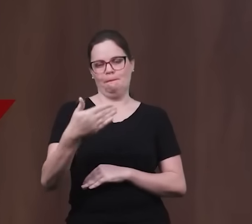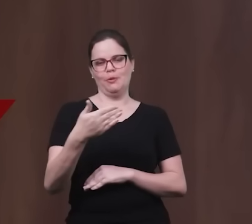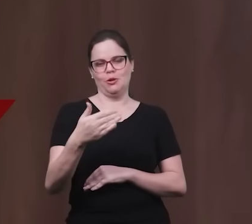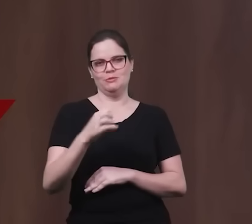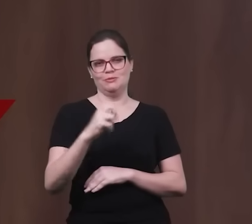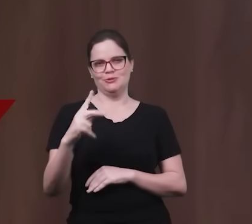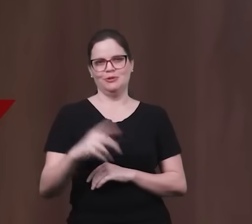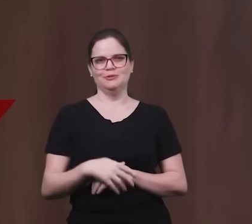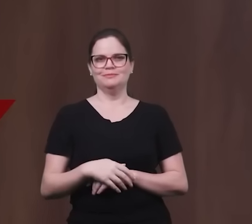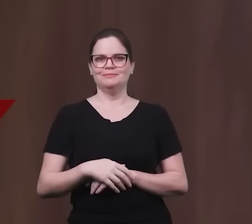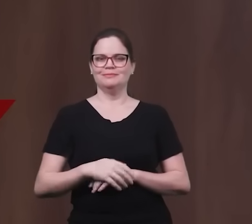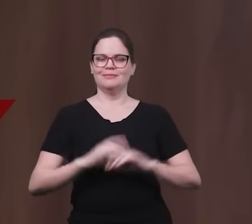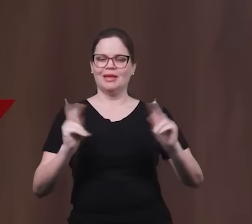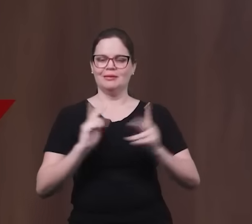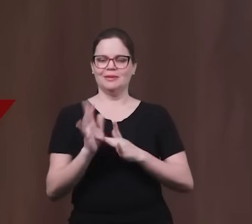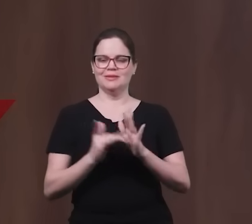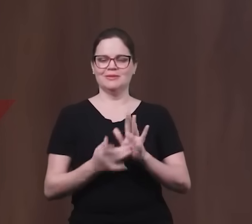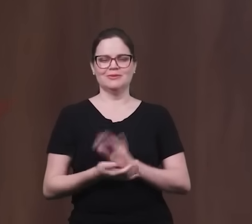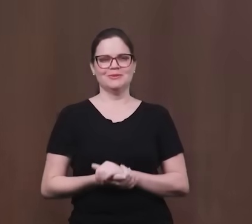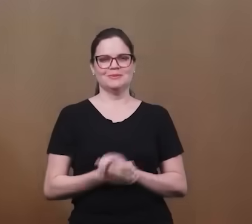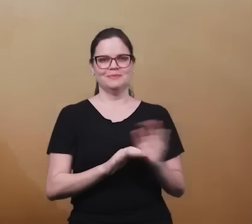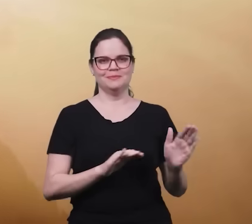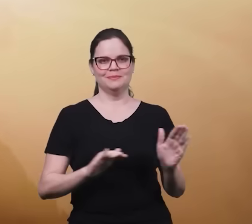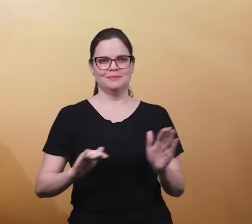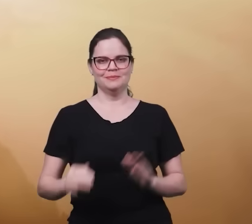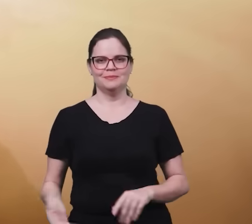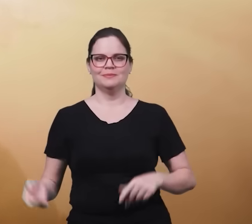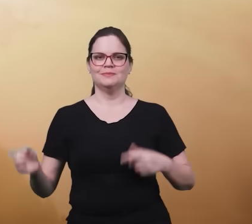nossa próxima semana. A paz do Senhor.